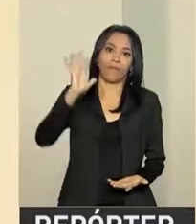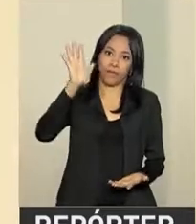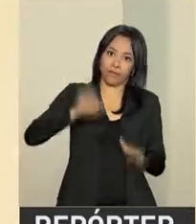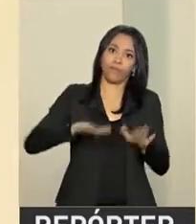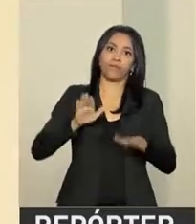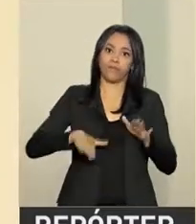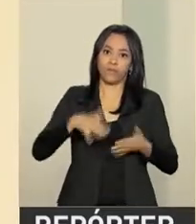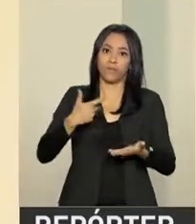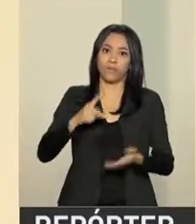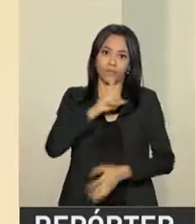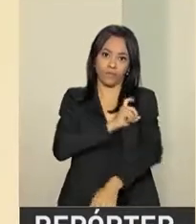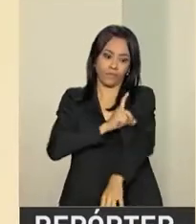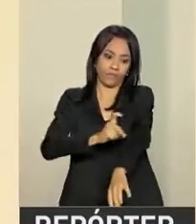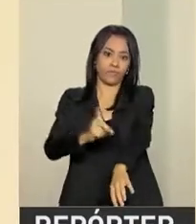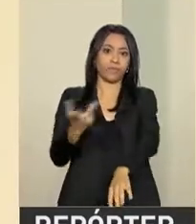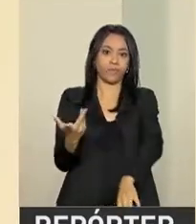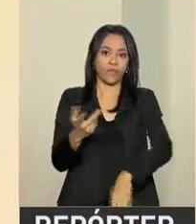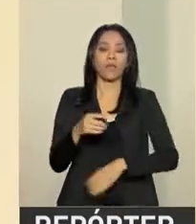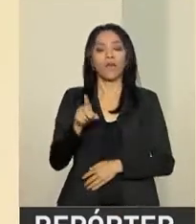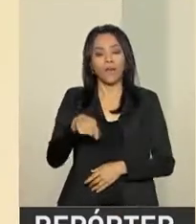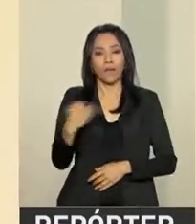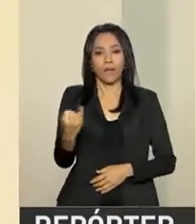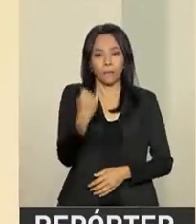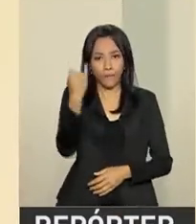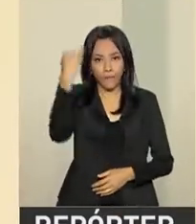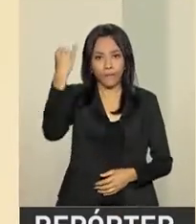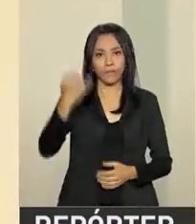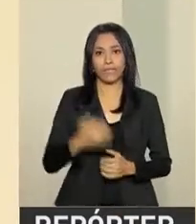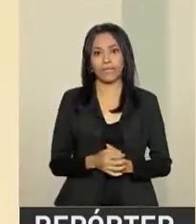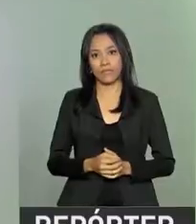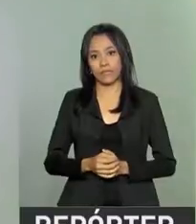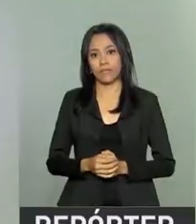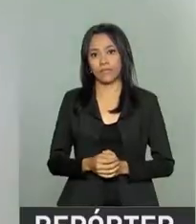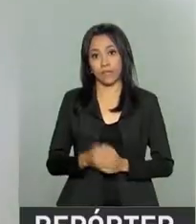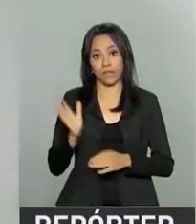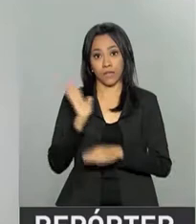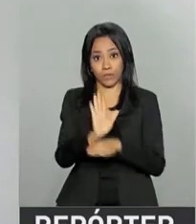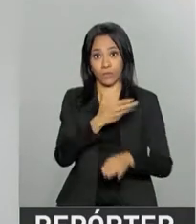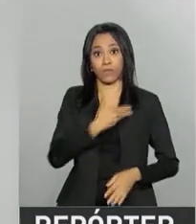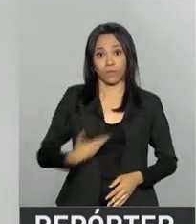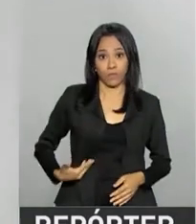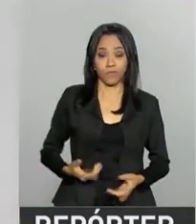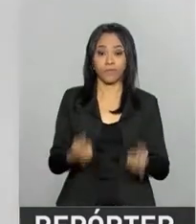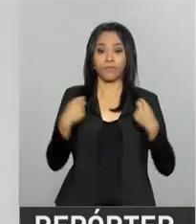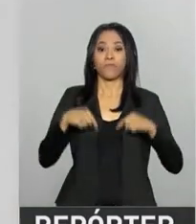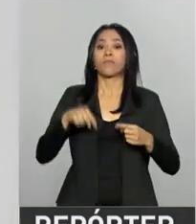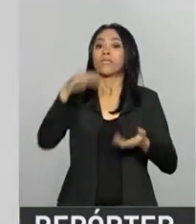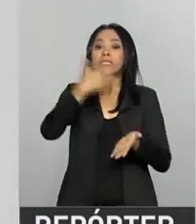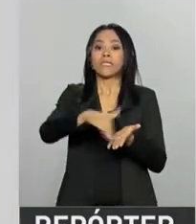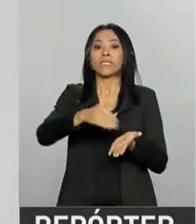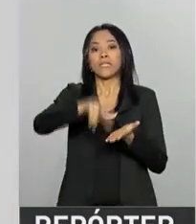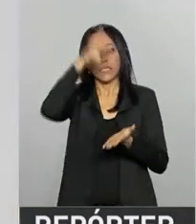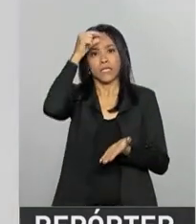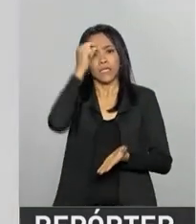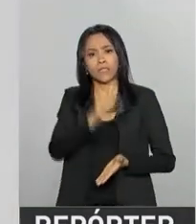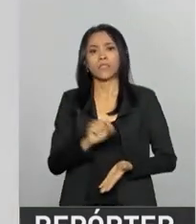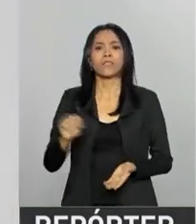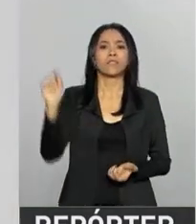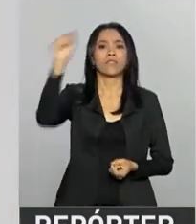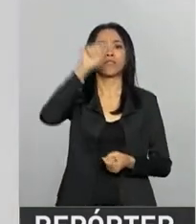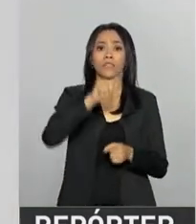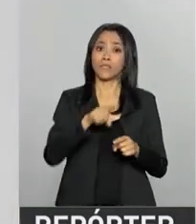vezes nem tão é sempre importante ajudando com vai do governo as secretarias estaduais e municipais de saúde